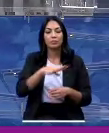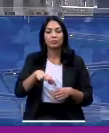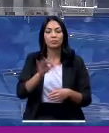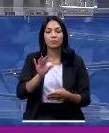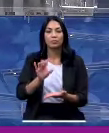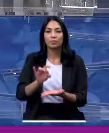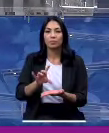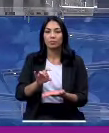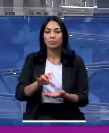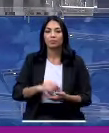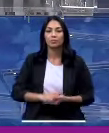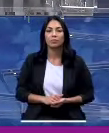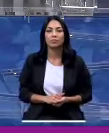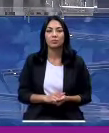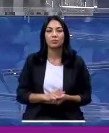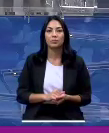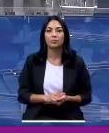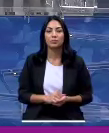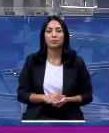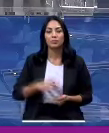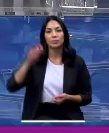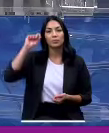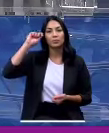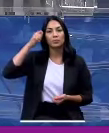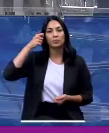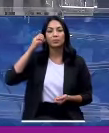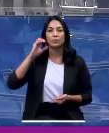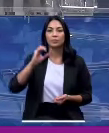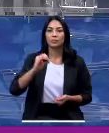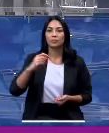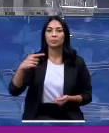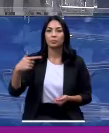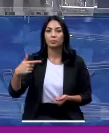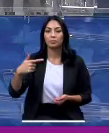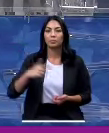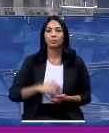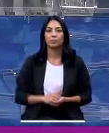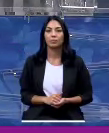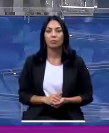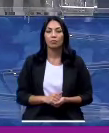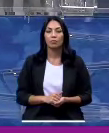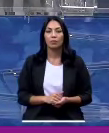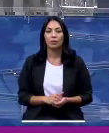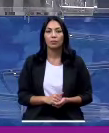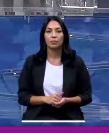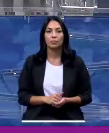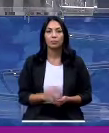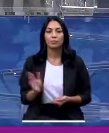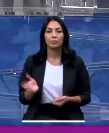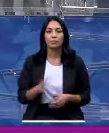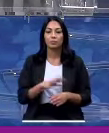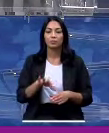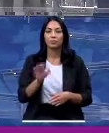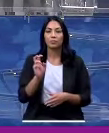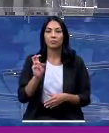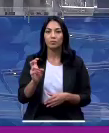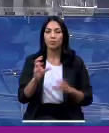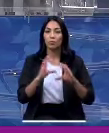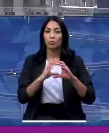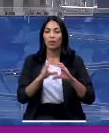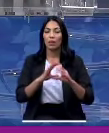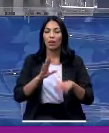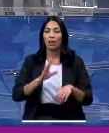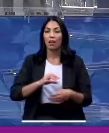da Loto Fácil. Bola preta, número 07. Preta, 07. Foram sorteados 5 números.